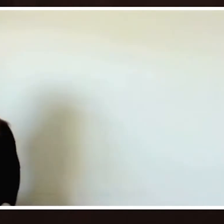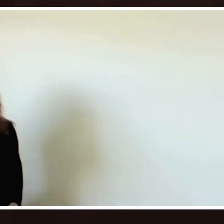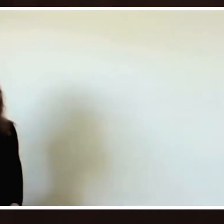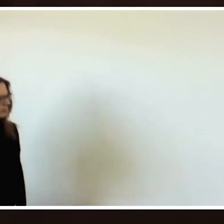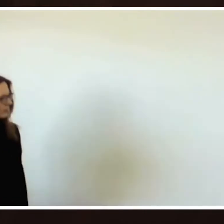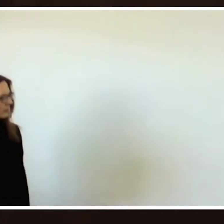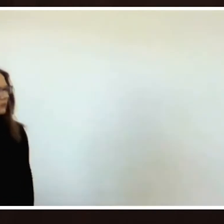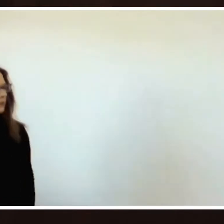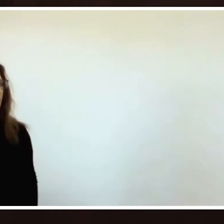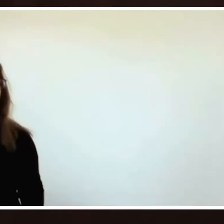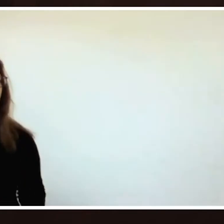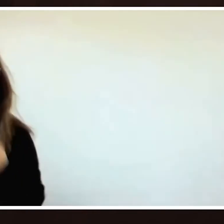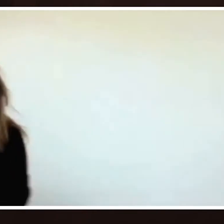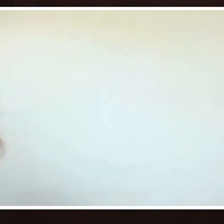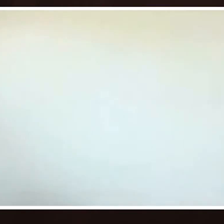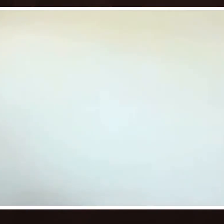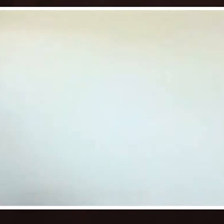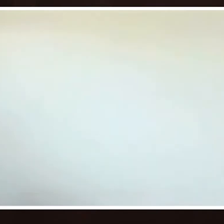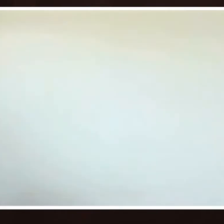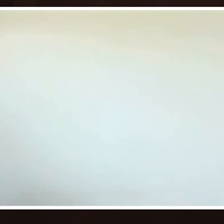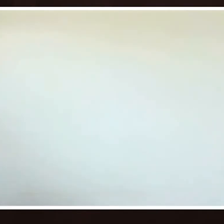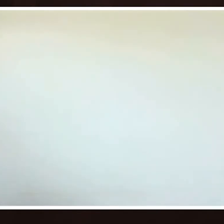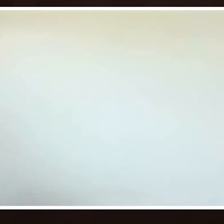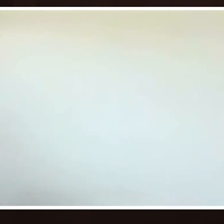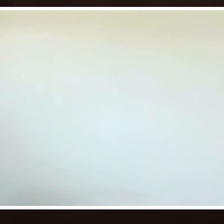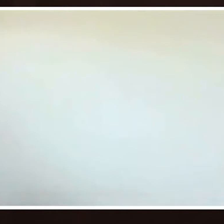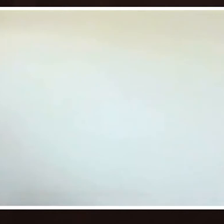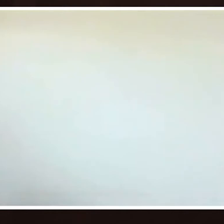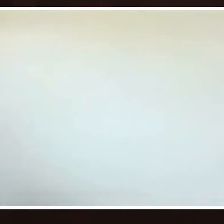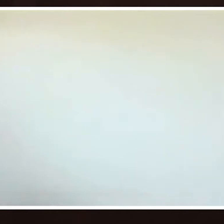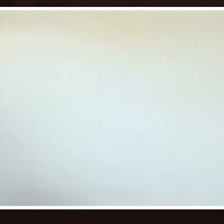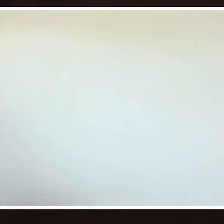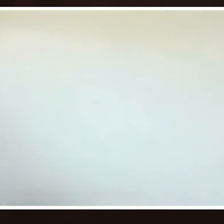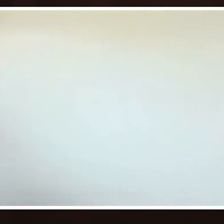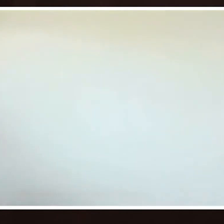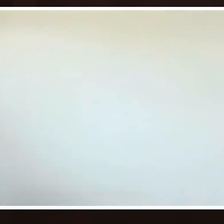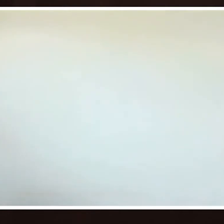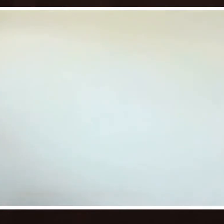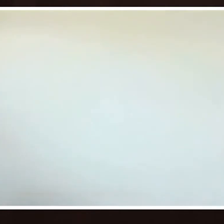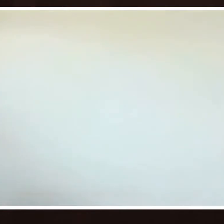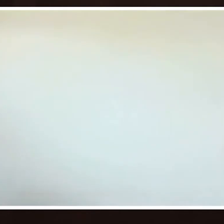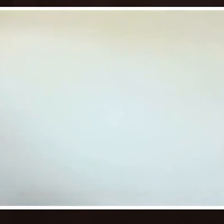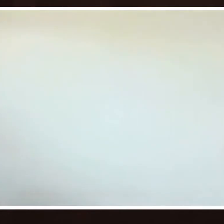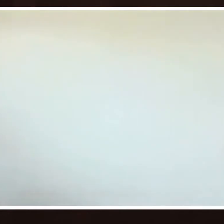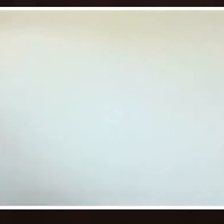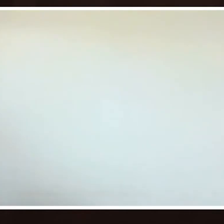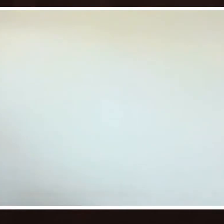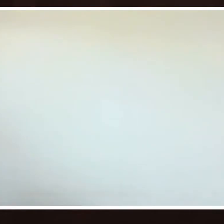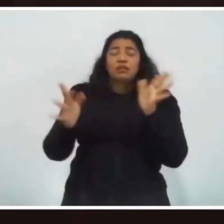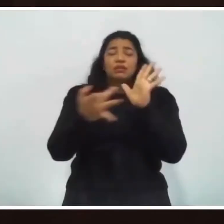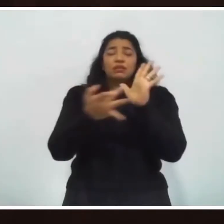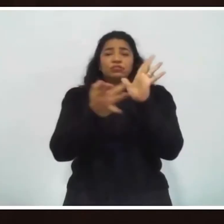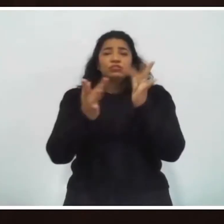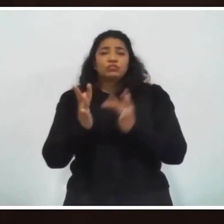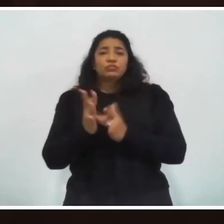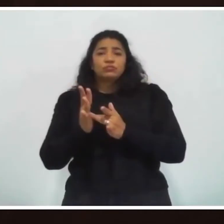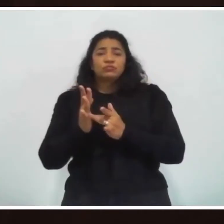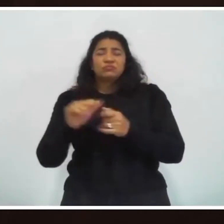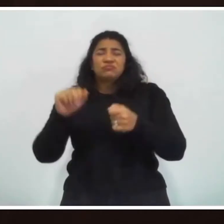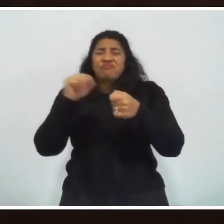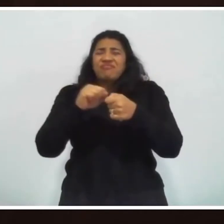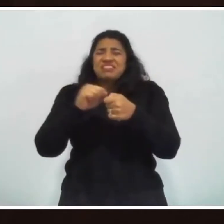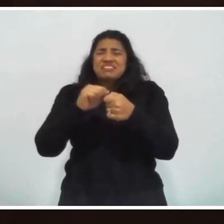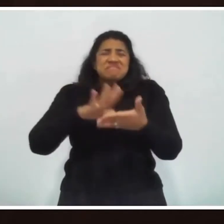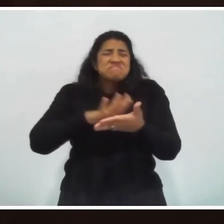sem mim nada podeis fazer. Essa é a entidade divina,